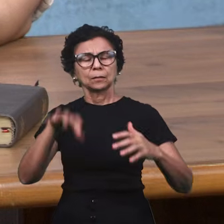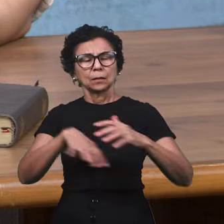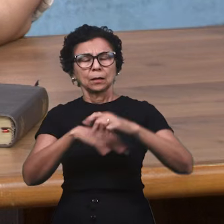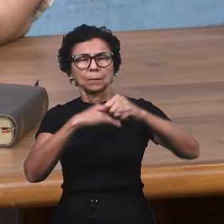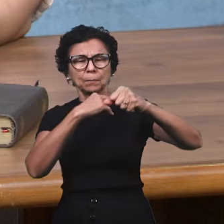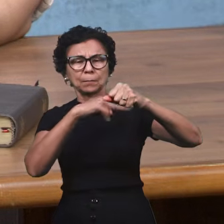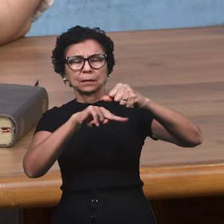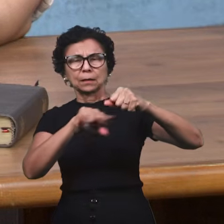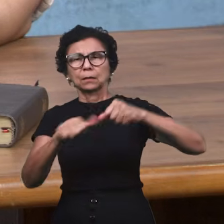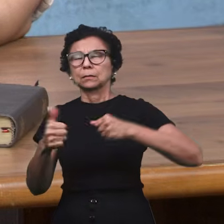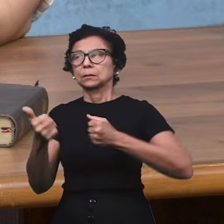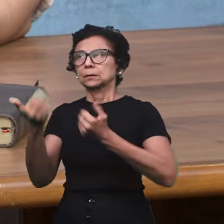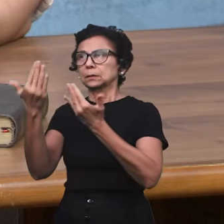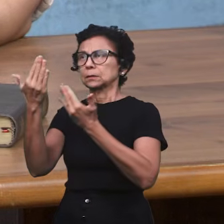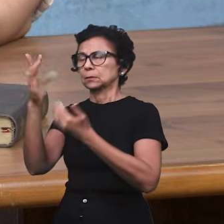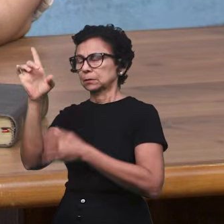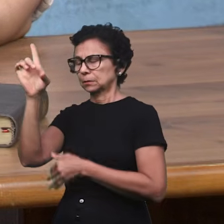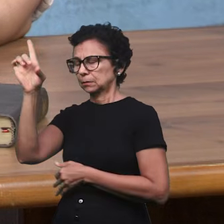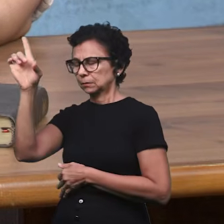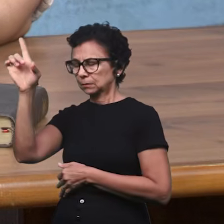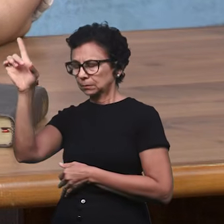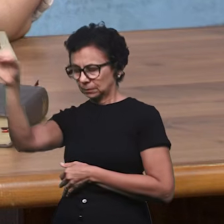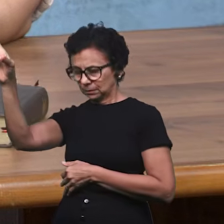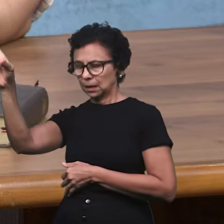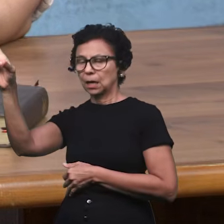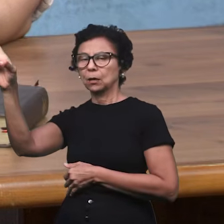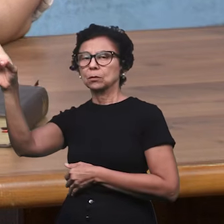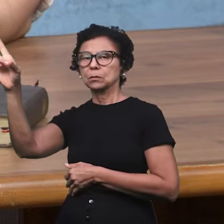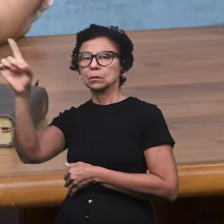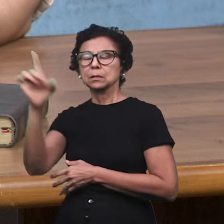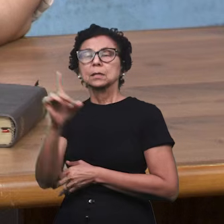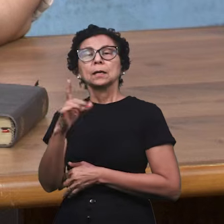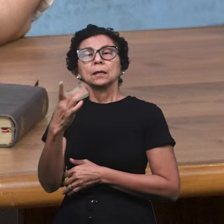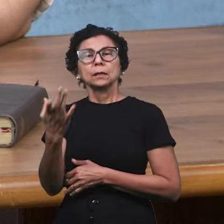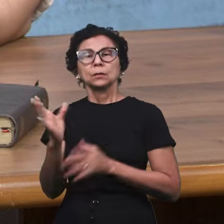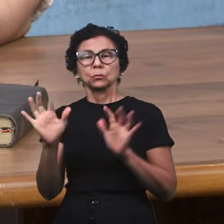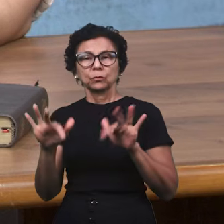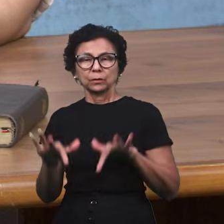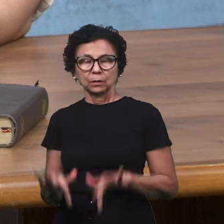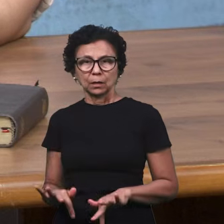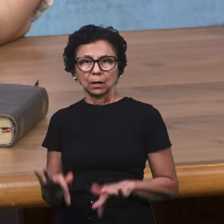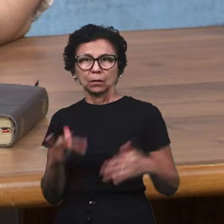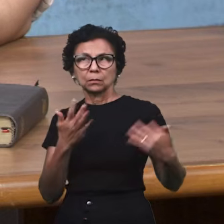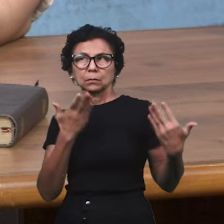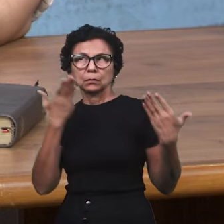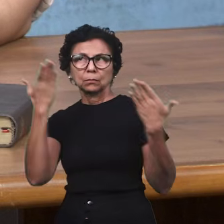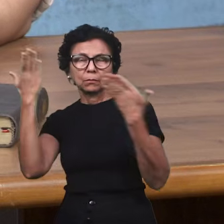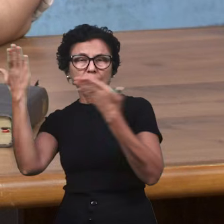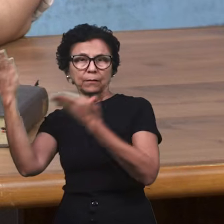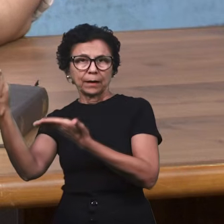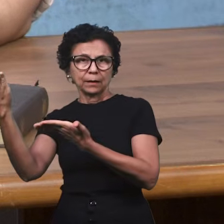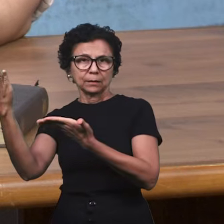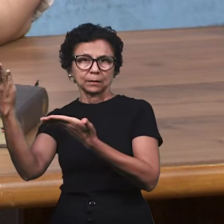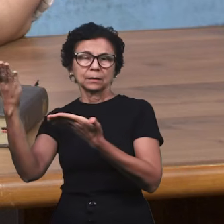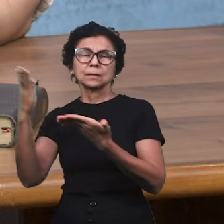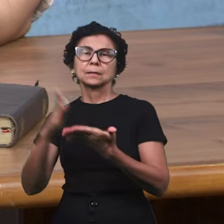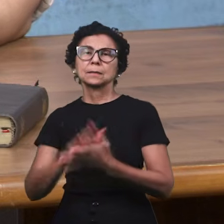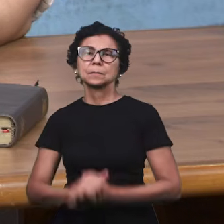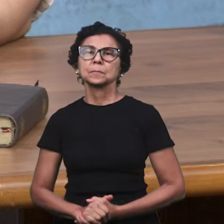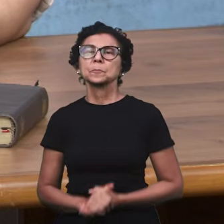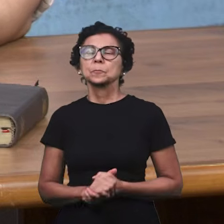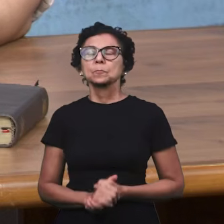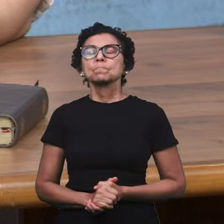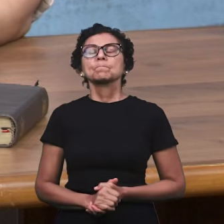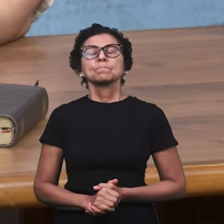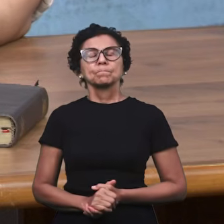E acabando Davi de oferecer os holocaustos e sacrifícios pacíficos, abençoou